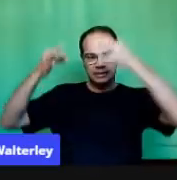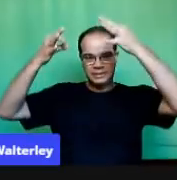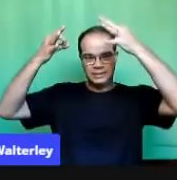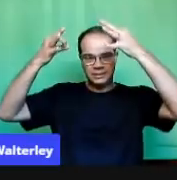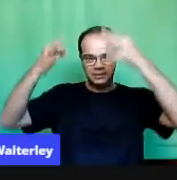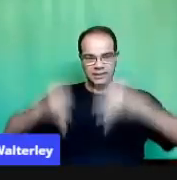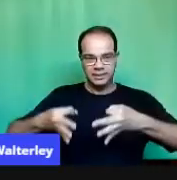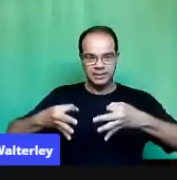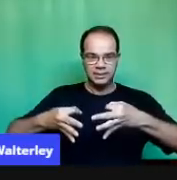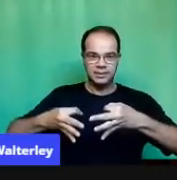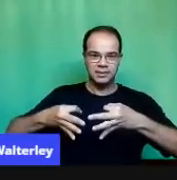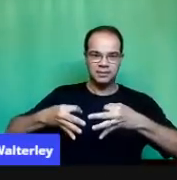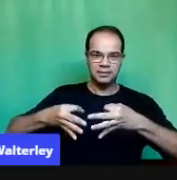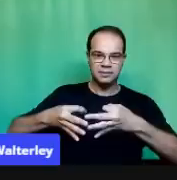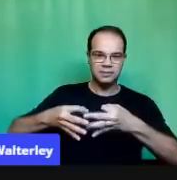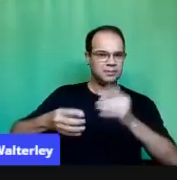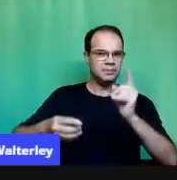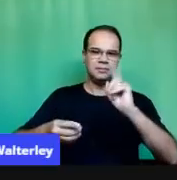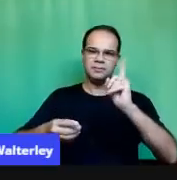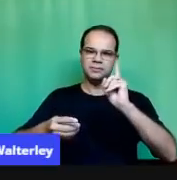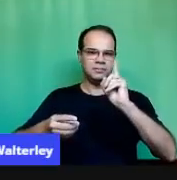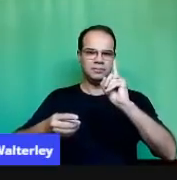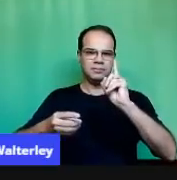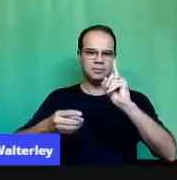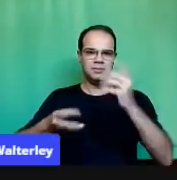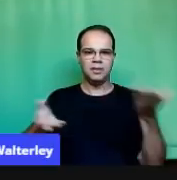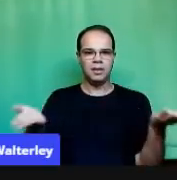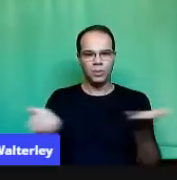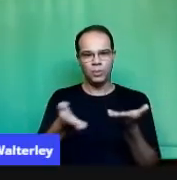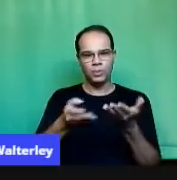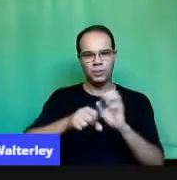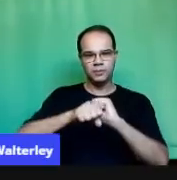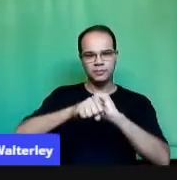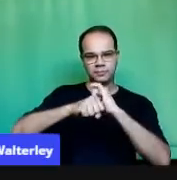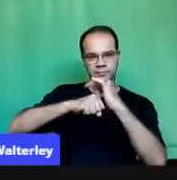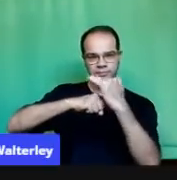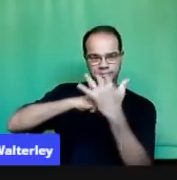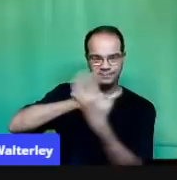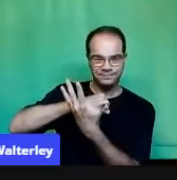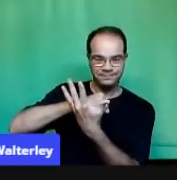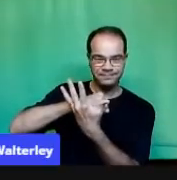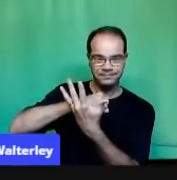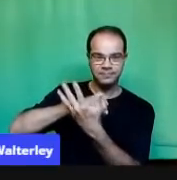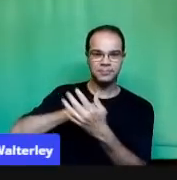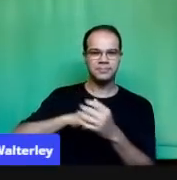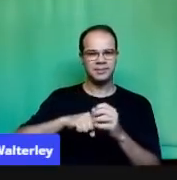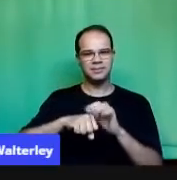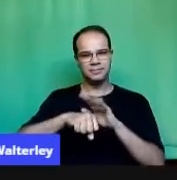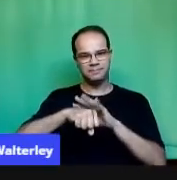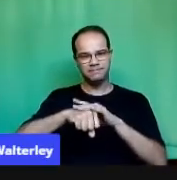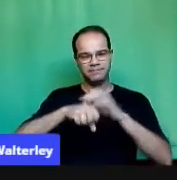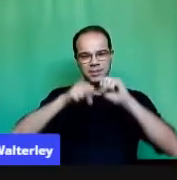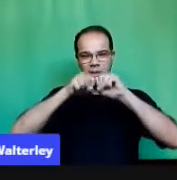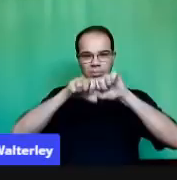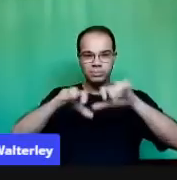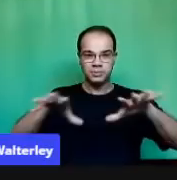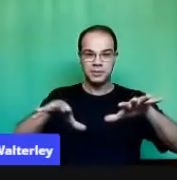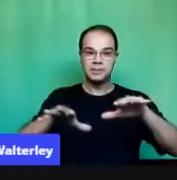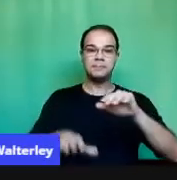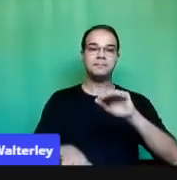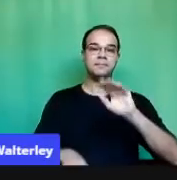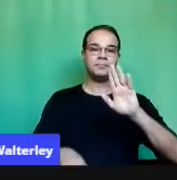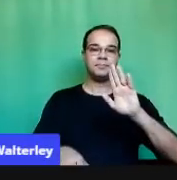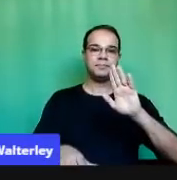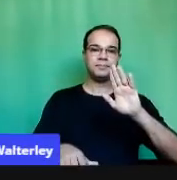aplicada a arte durante este período pandêmico. Entretanto, que nós consigamos ter uma